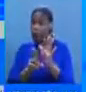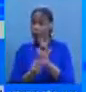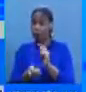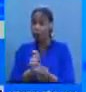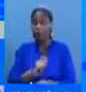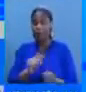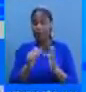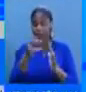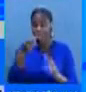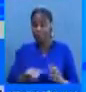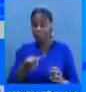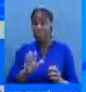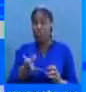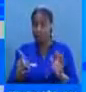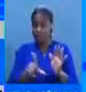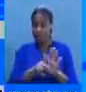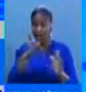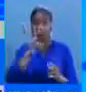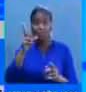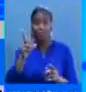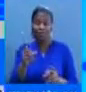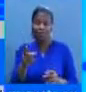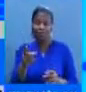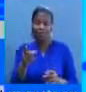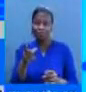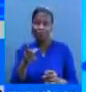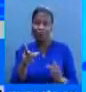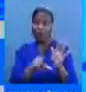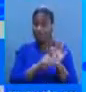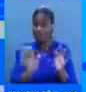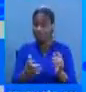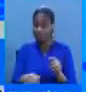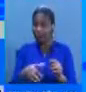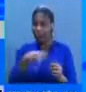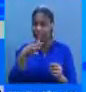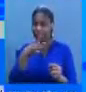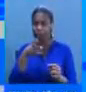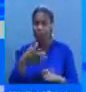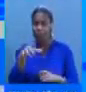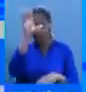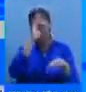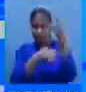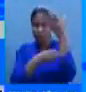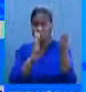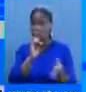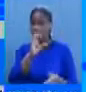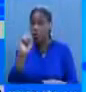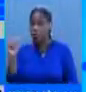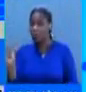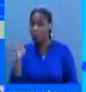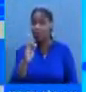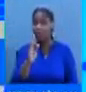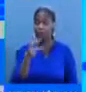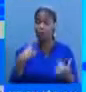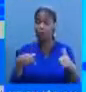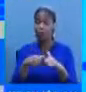de residência já se encontram legalizados, garantiu o embaixador de Cabo Verde em Angola, Jorge Figueiredo, avançou esses dados durante o encontro em